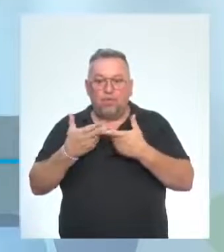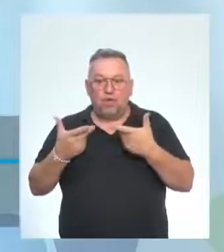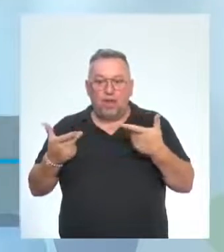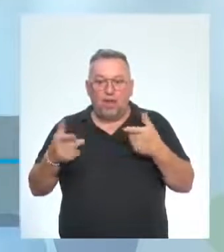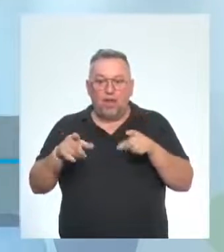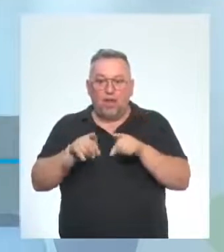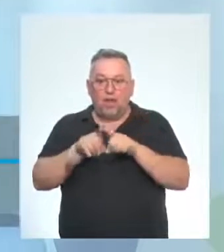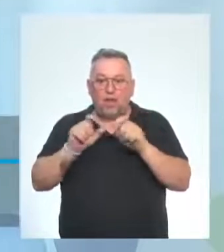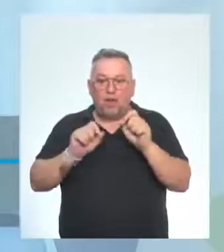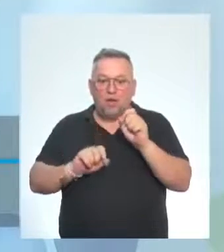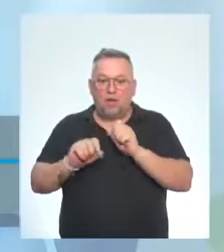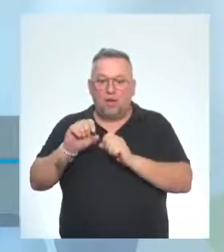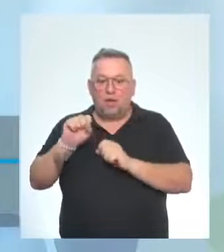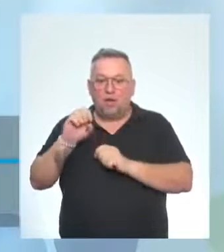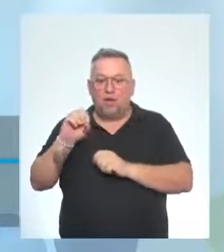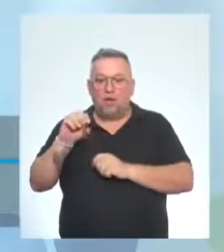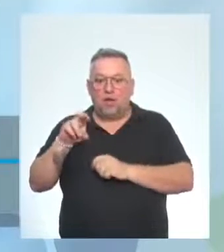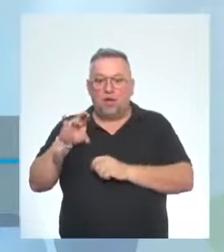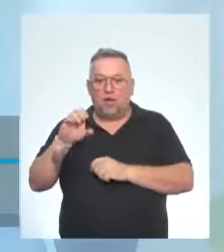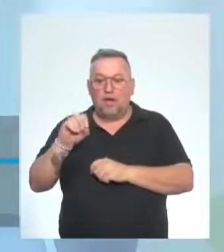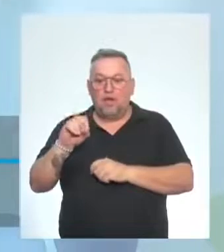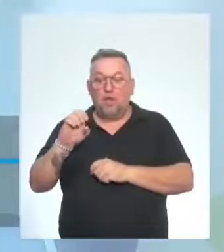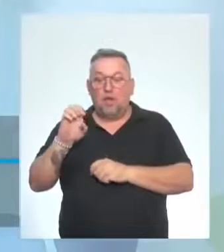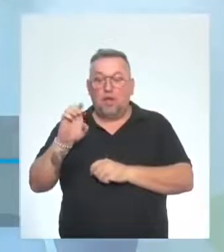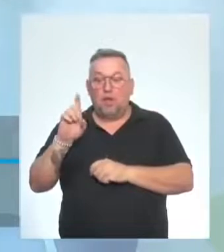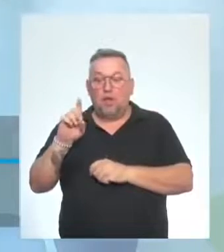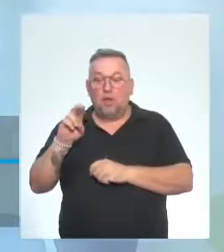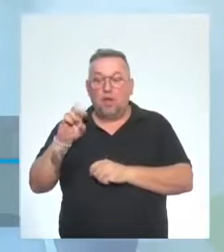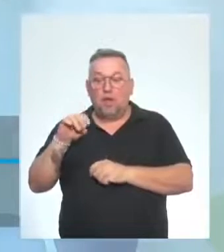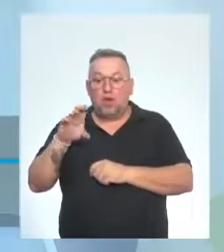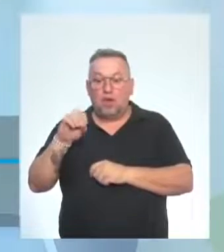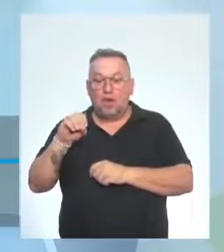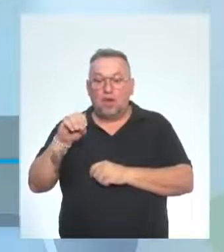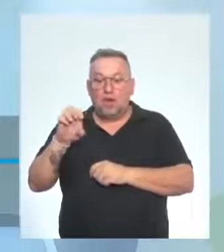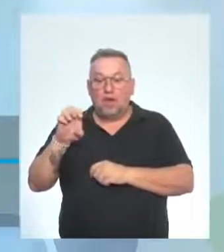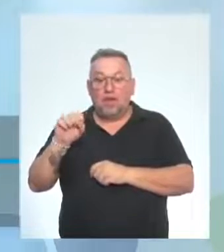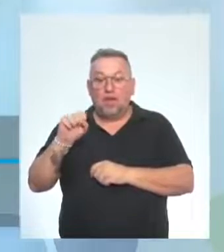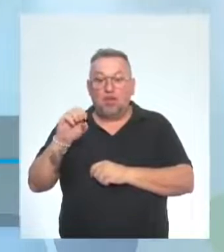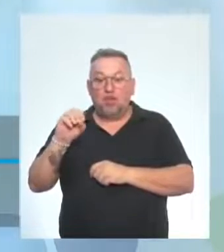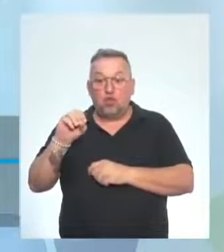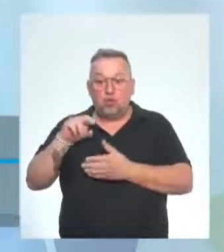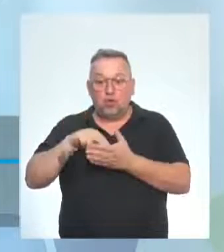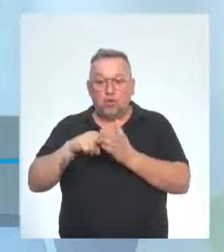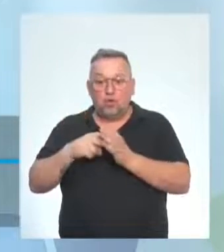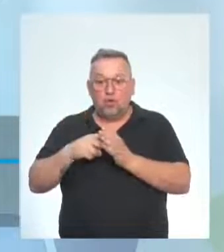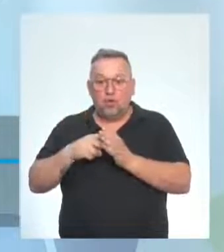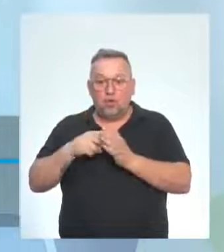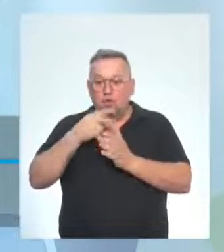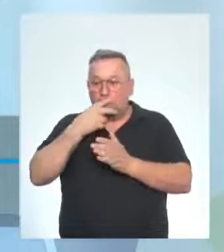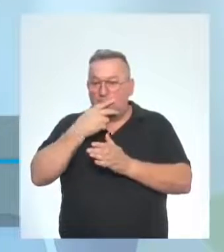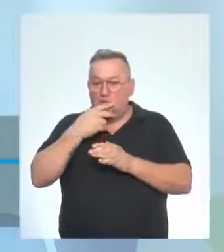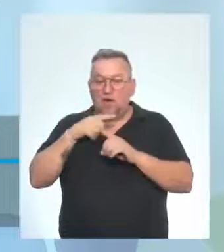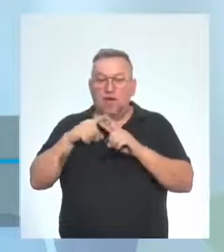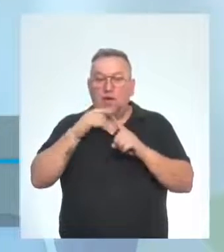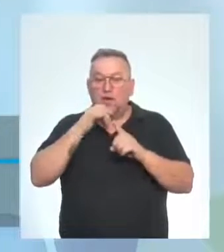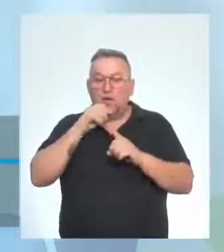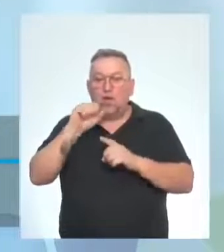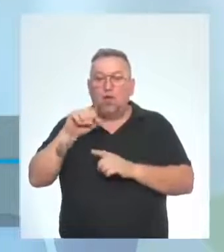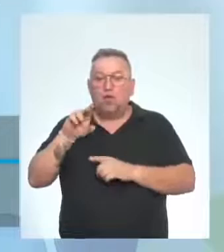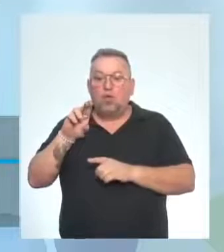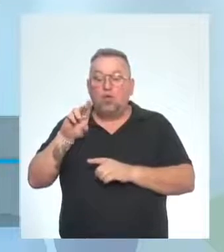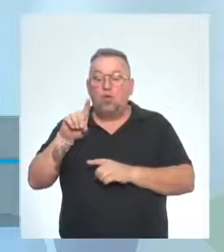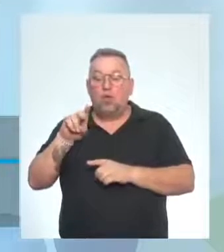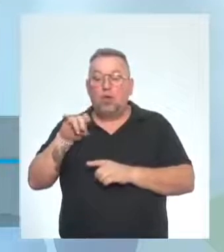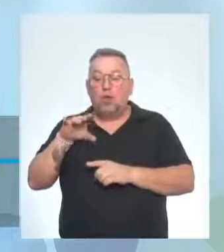glândulas podem ser exócrinas ou endócrinas. Exo quer dizer que vai para fora. Por exemplo, glândula sudorípara, que vai